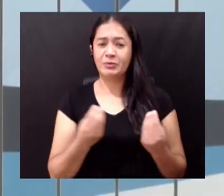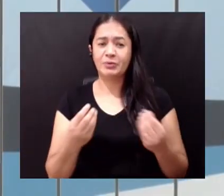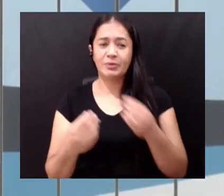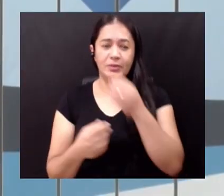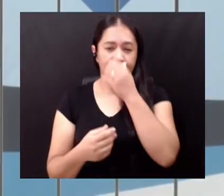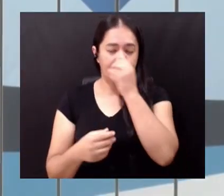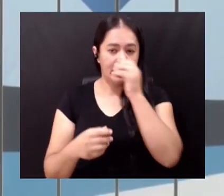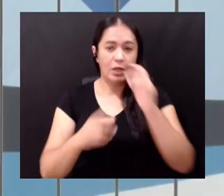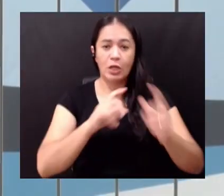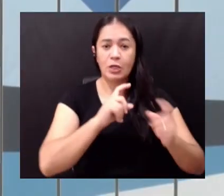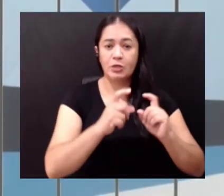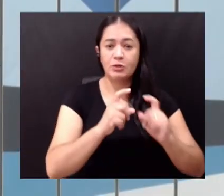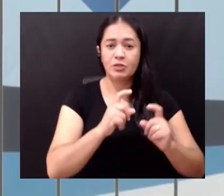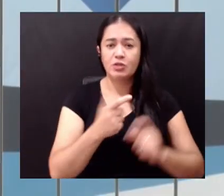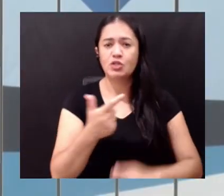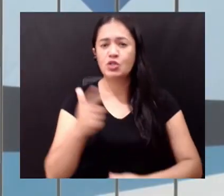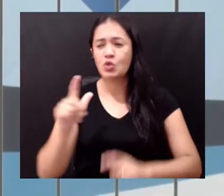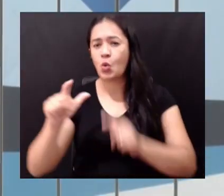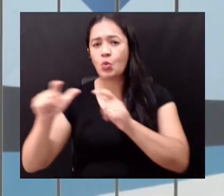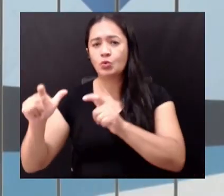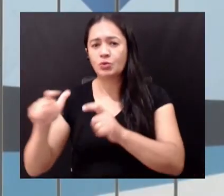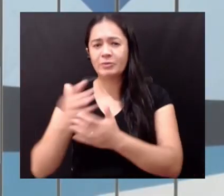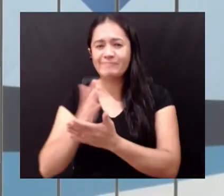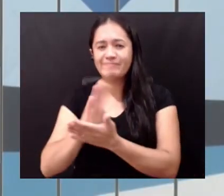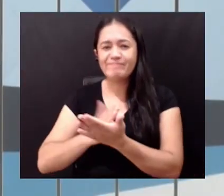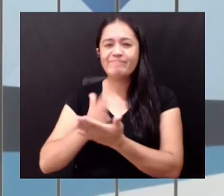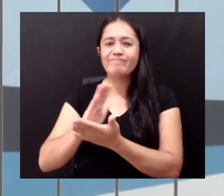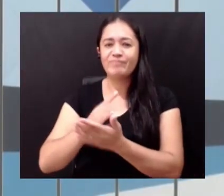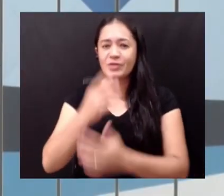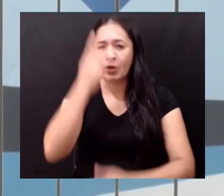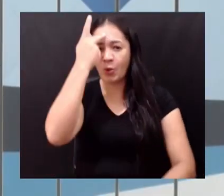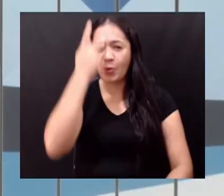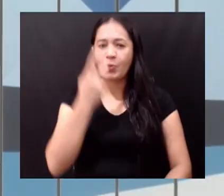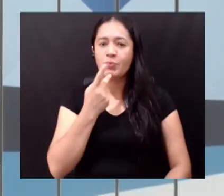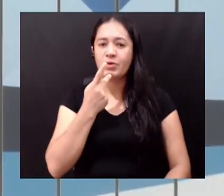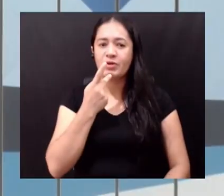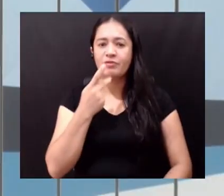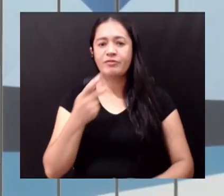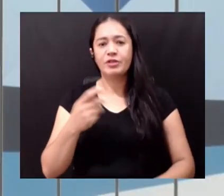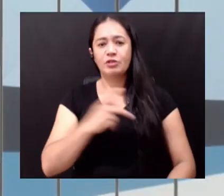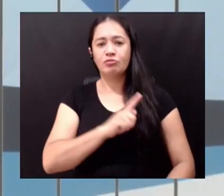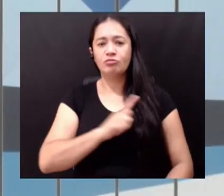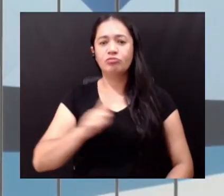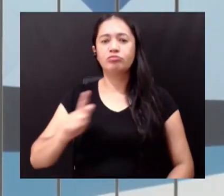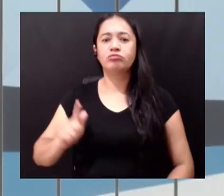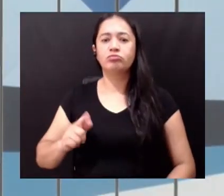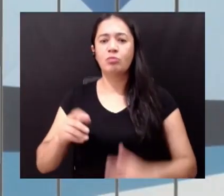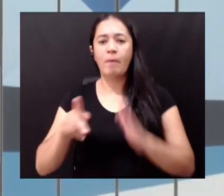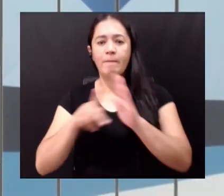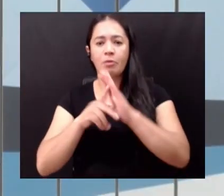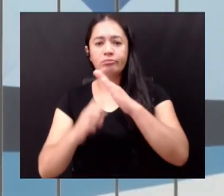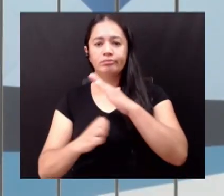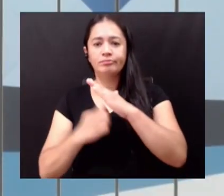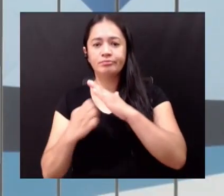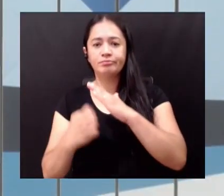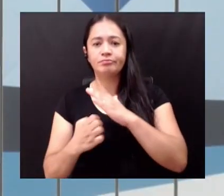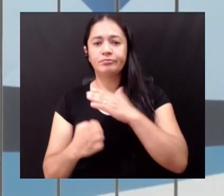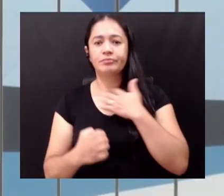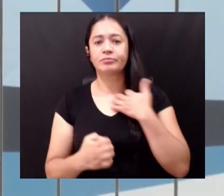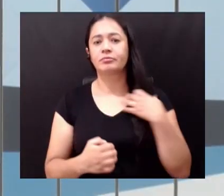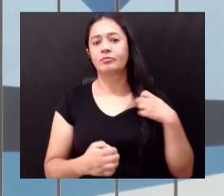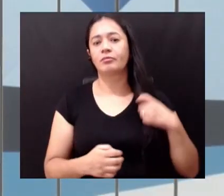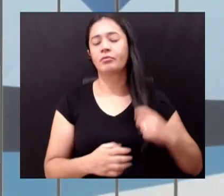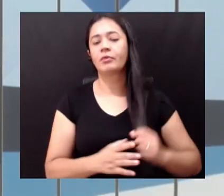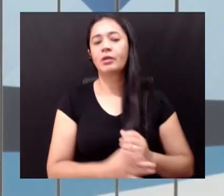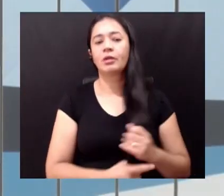lugares. Isso começou a incomodar um pouco, né, o perfil do gestor, o perfil do empresário. Então, especialmente as empresas que têm um padrão